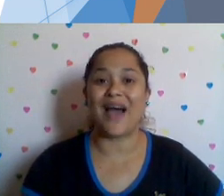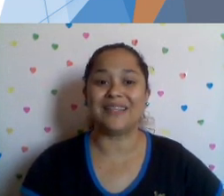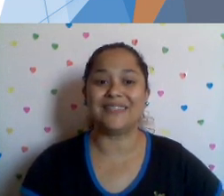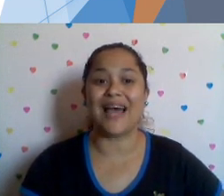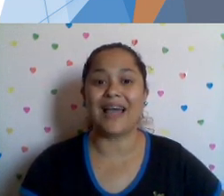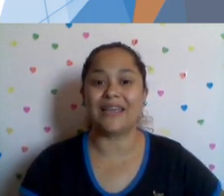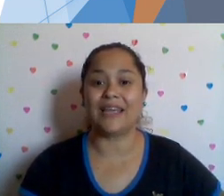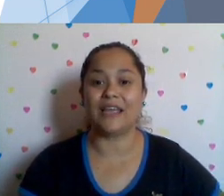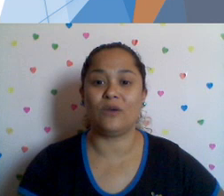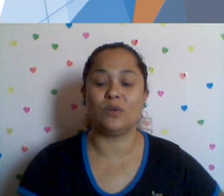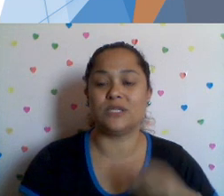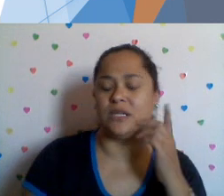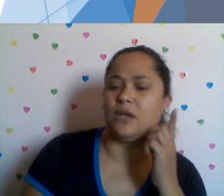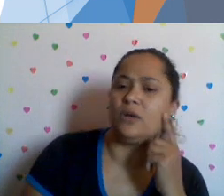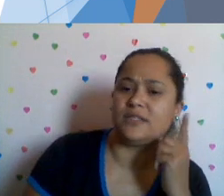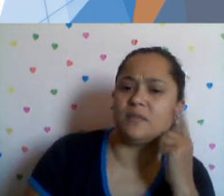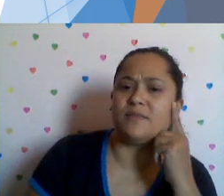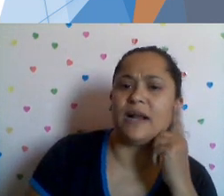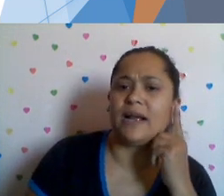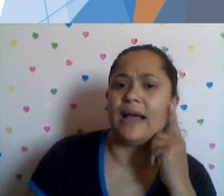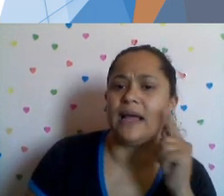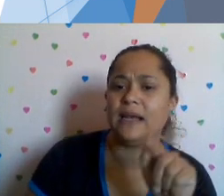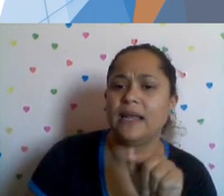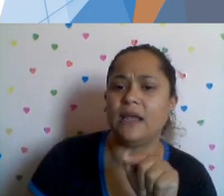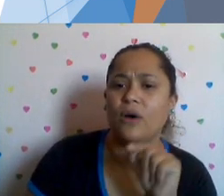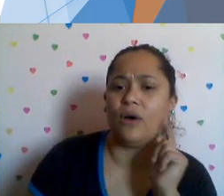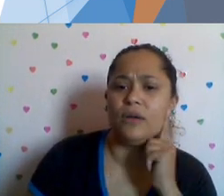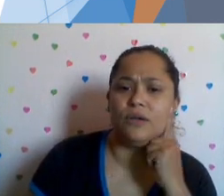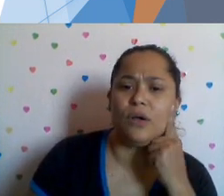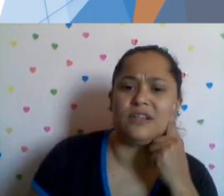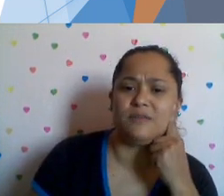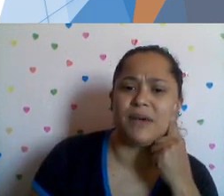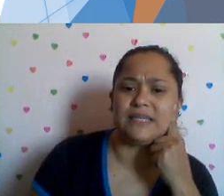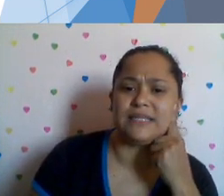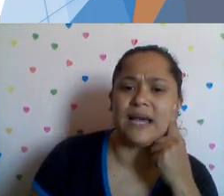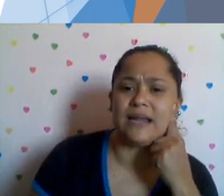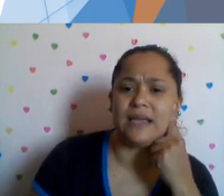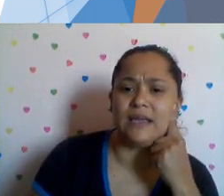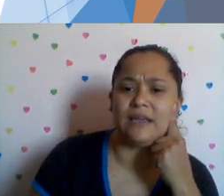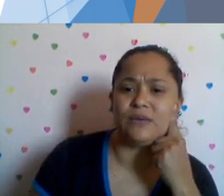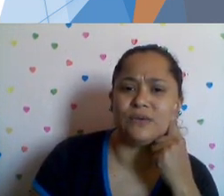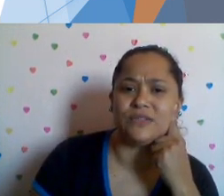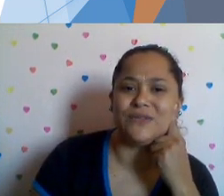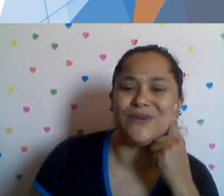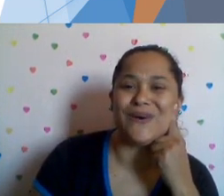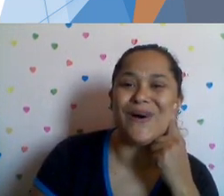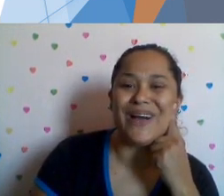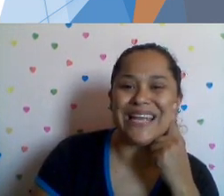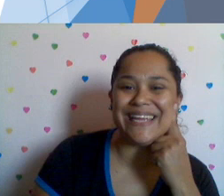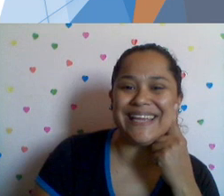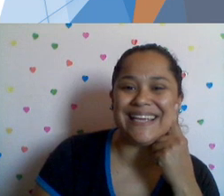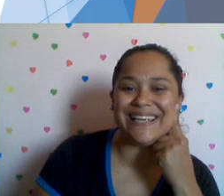2 passarinhos. Então, nós vamos marcar ali, ó. Nos passarinhos,